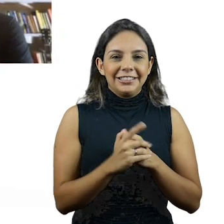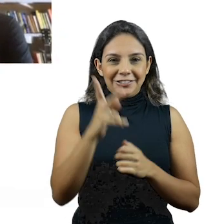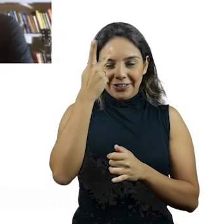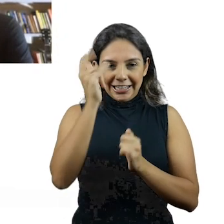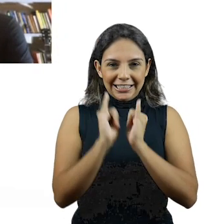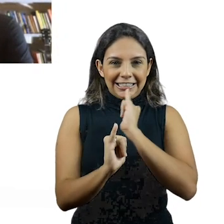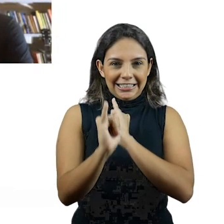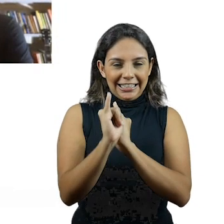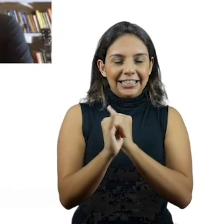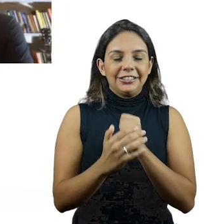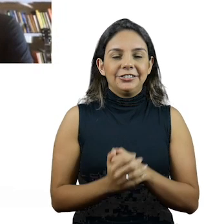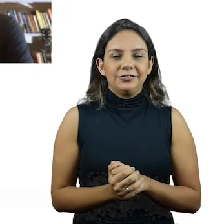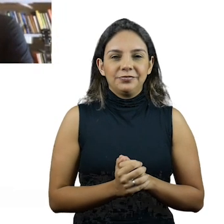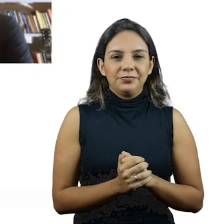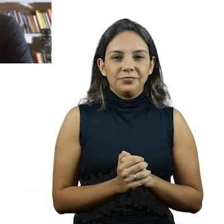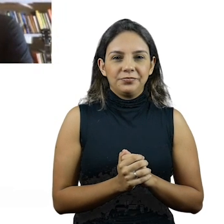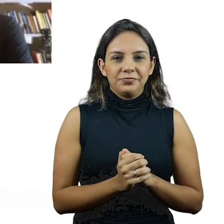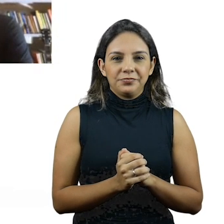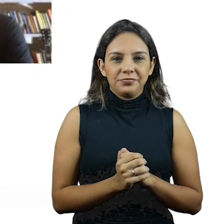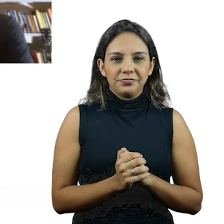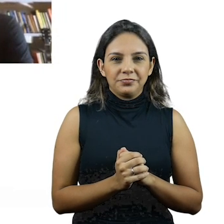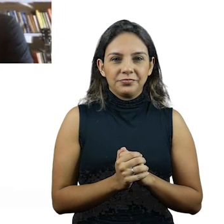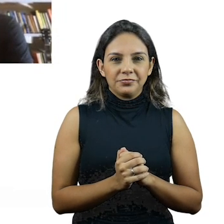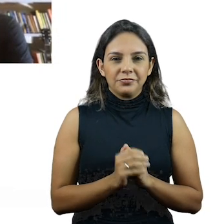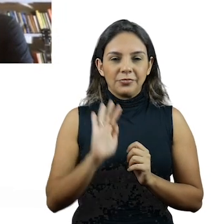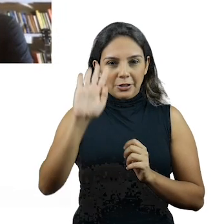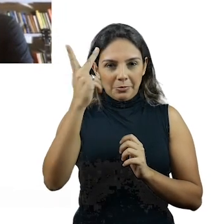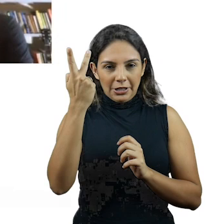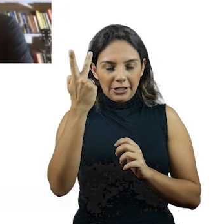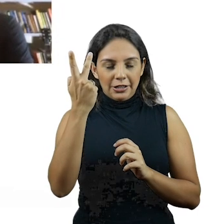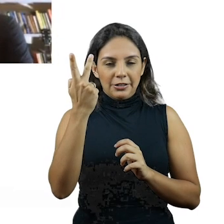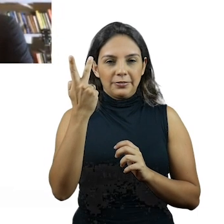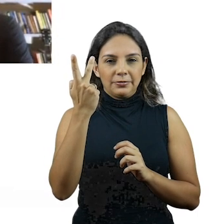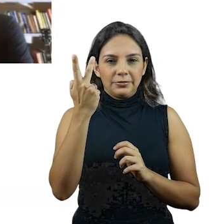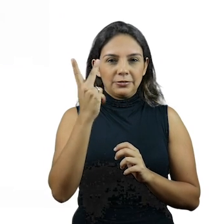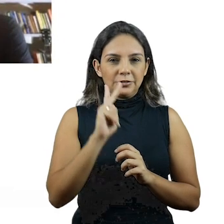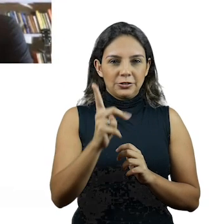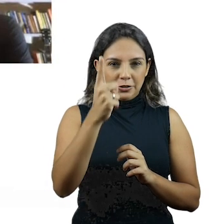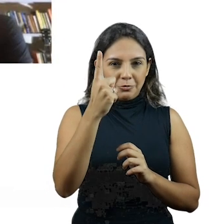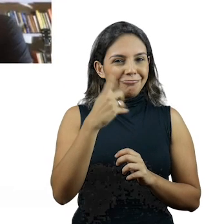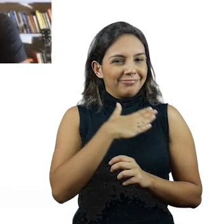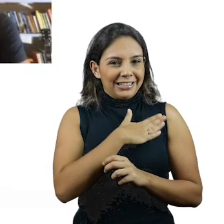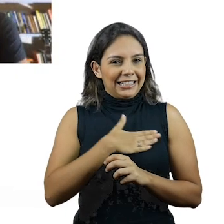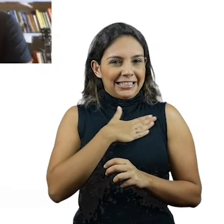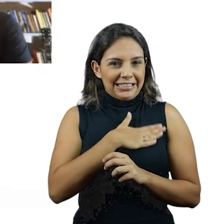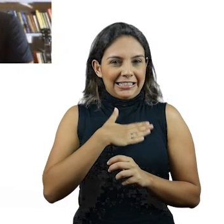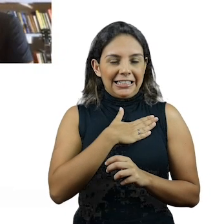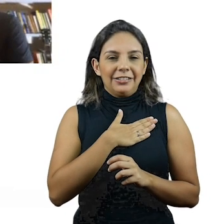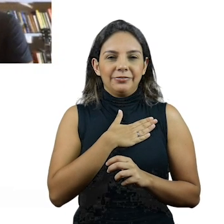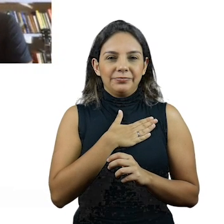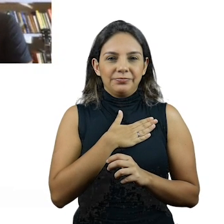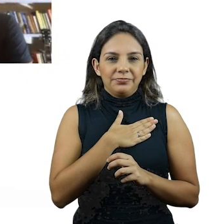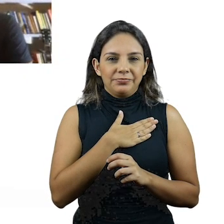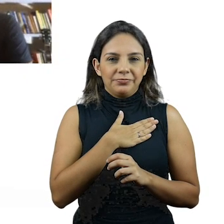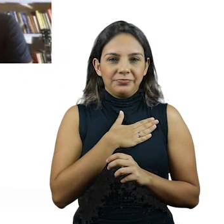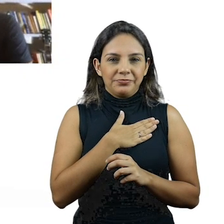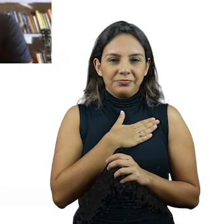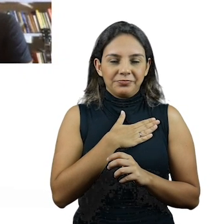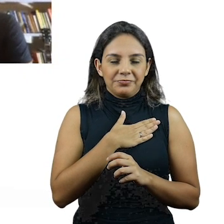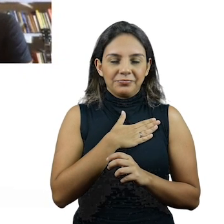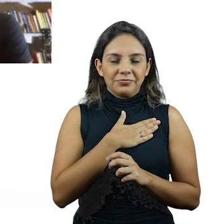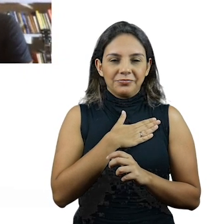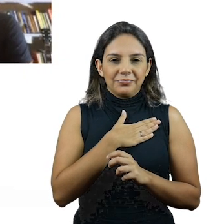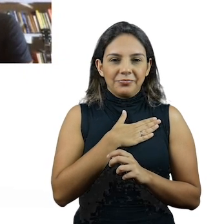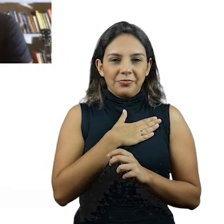preto e branco decoram as paredes. Em BH, mas sempre um prazer estar aqui conversando com você. É igual,